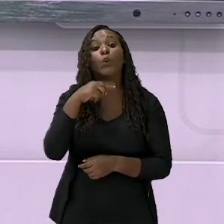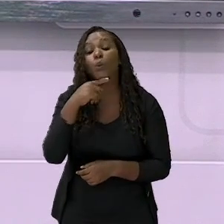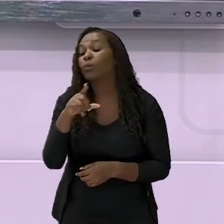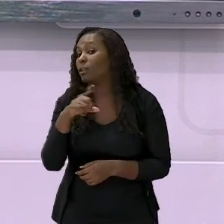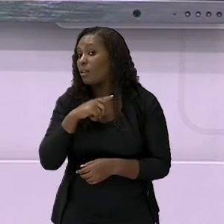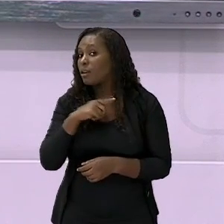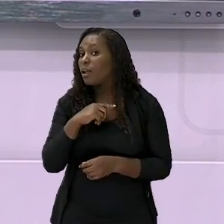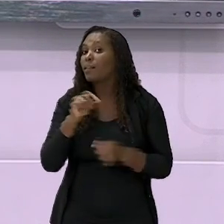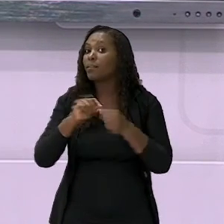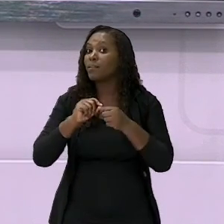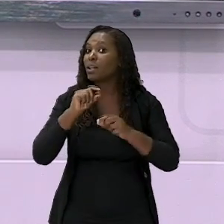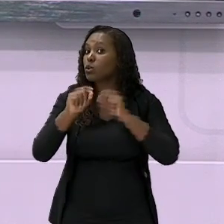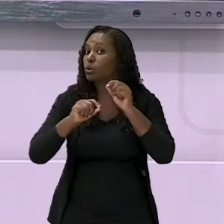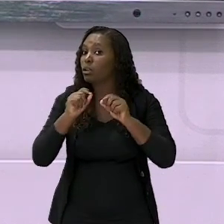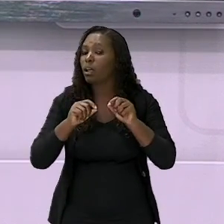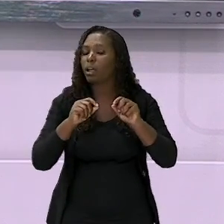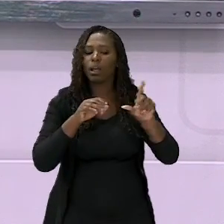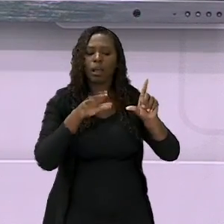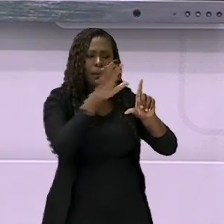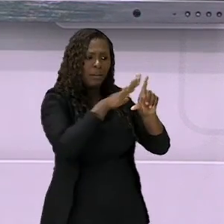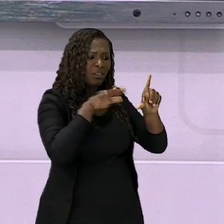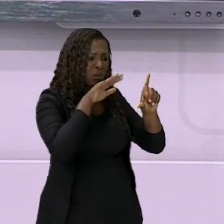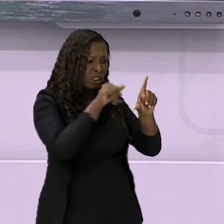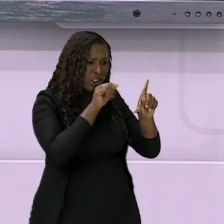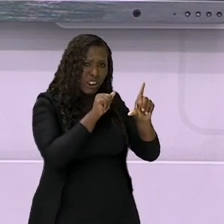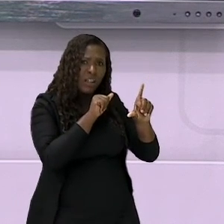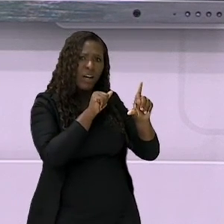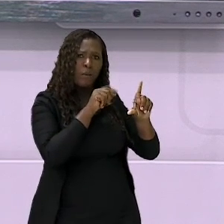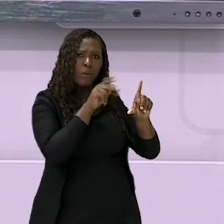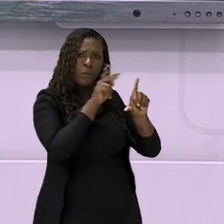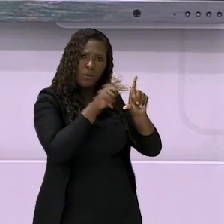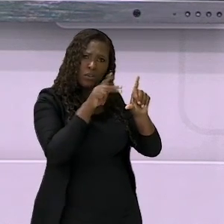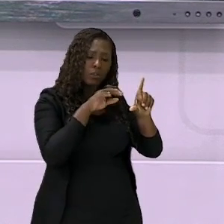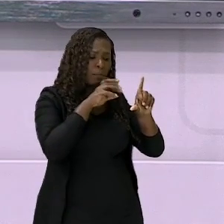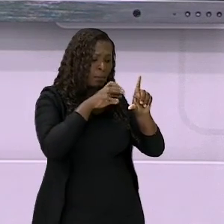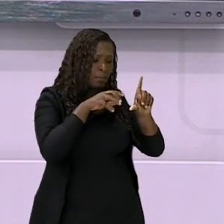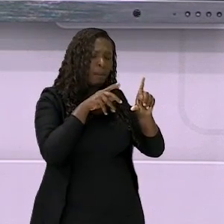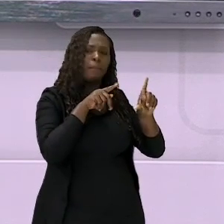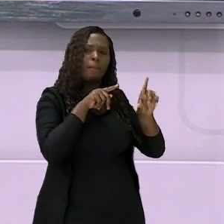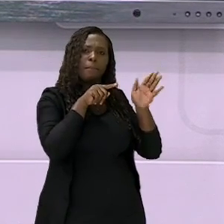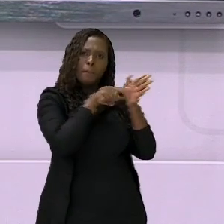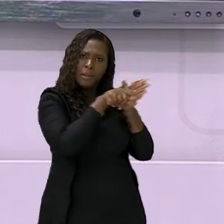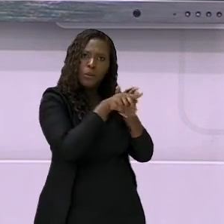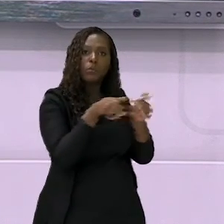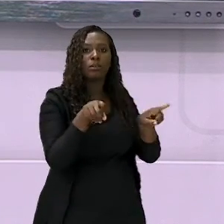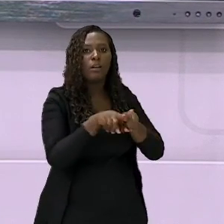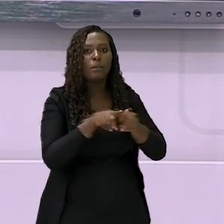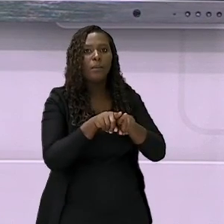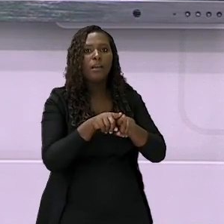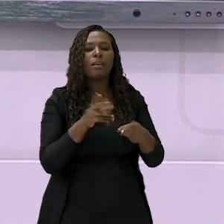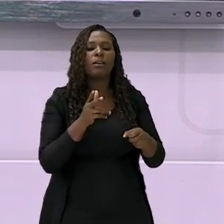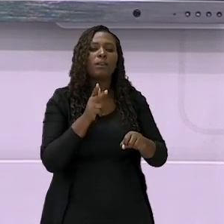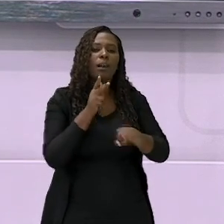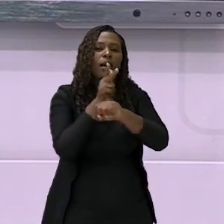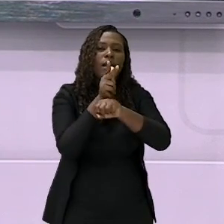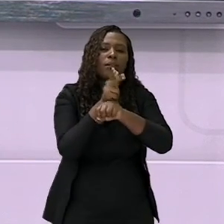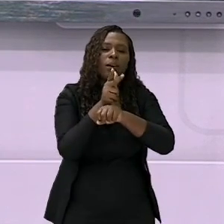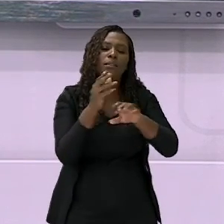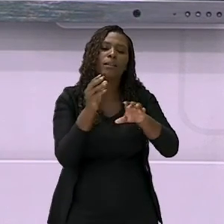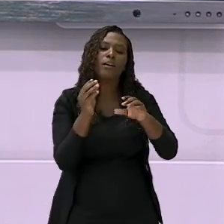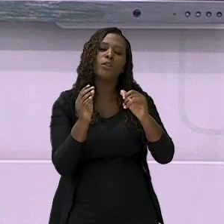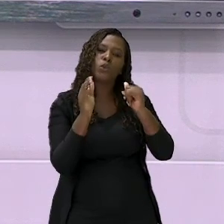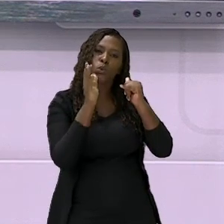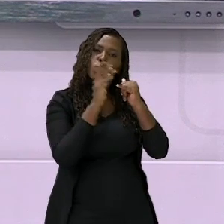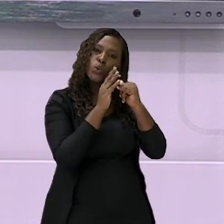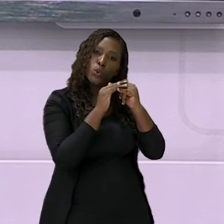dúvida, é só chamar o seu professor nas nossas plataformas MedGV, ou essa aula também ficará gravada no YouTube. Entre lá, dê